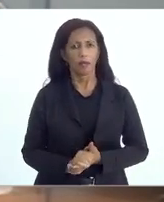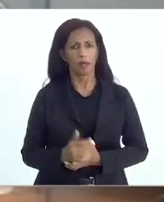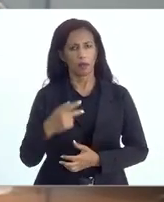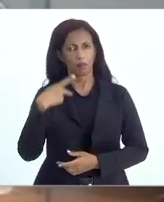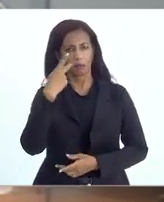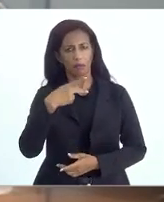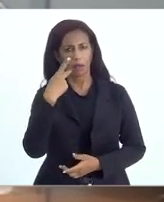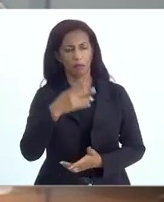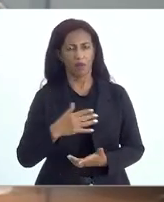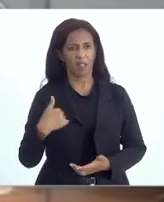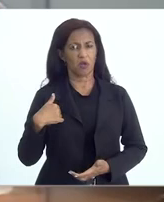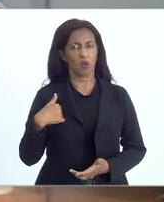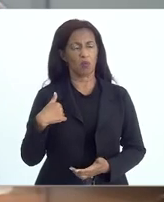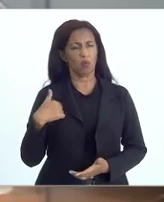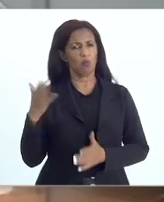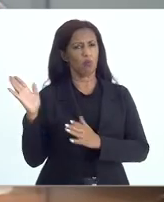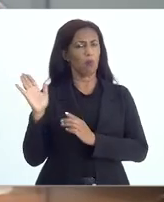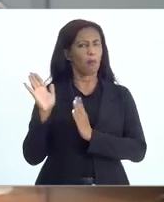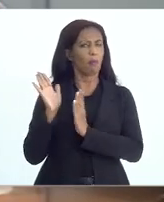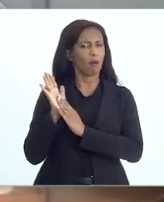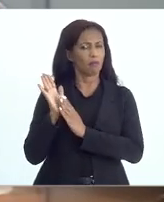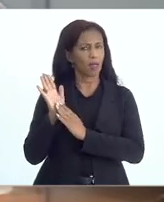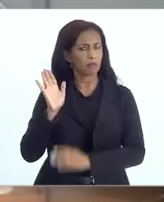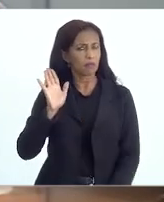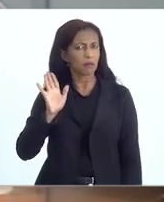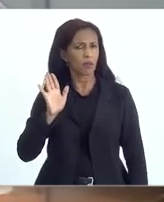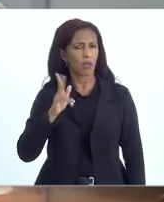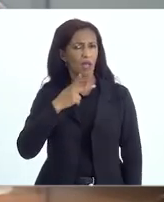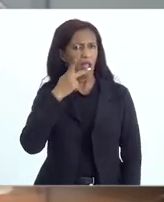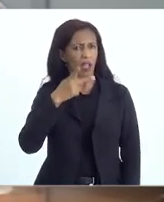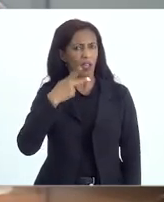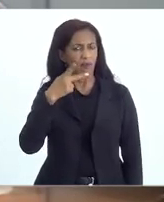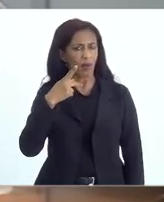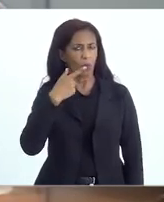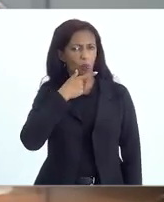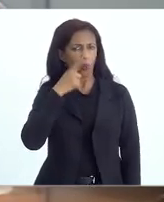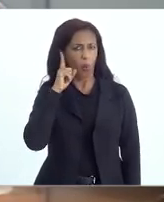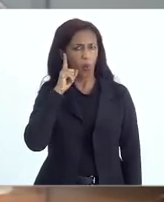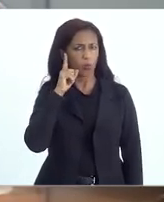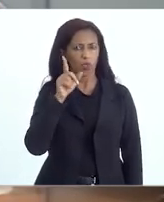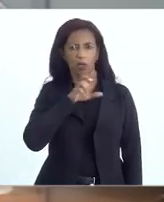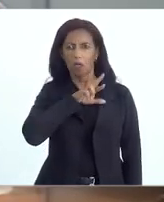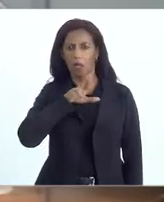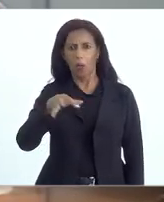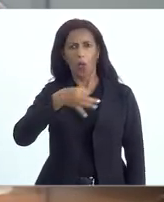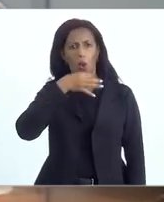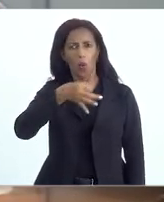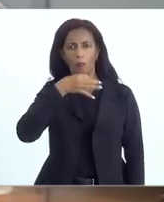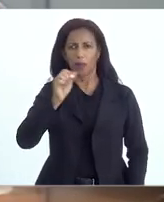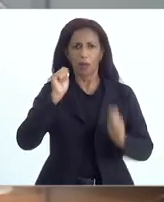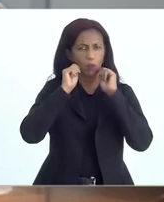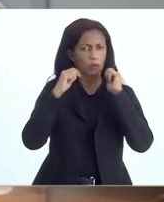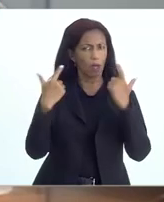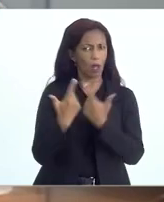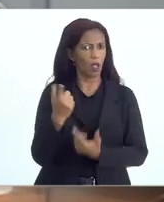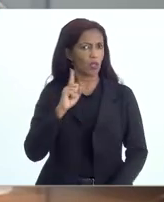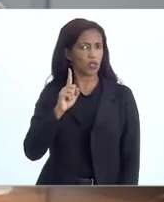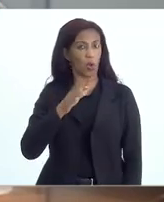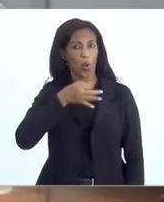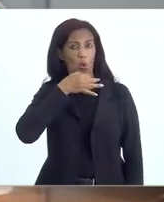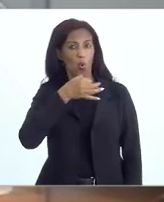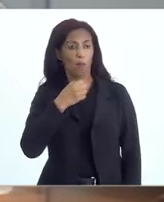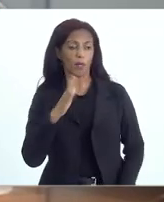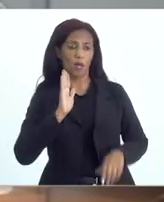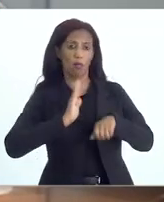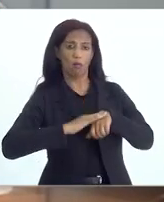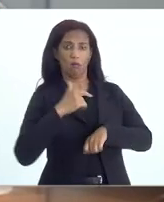em nome do meu mandato dizendo que as palavras que eu vimos ontem e não refletem a opinião da Assembleia Legislativa pode ser